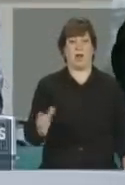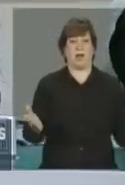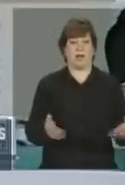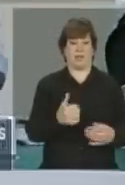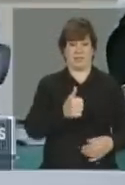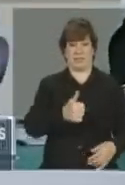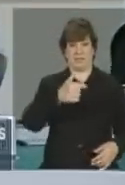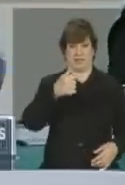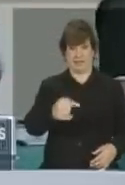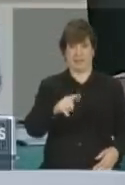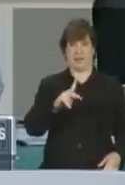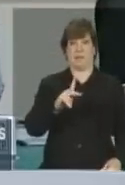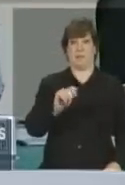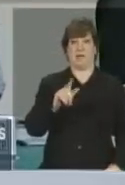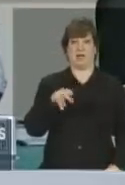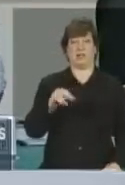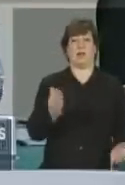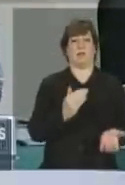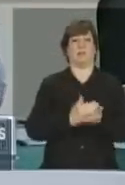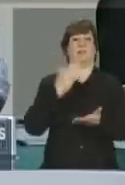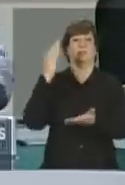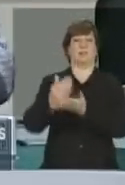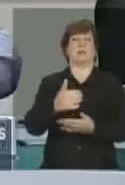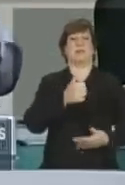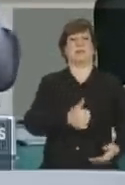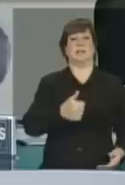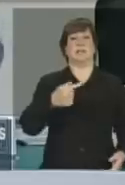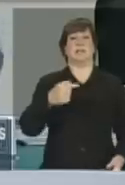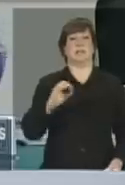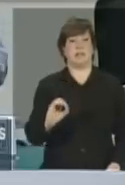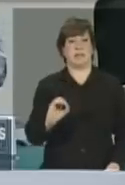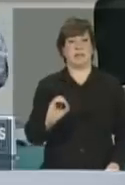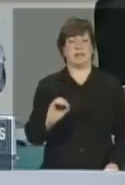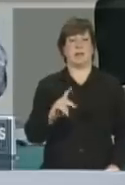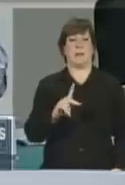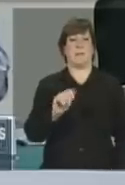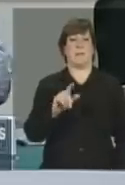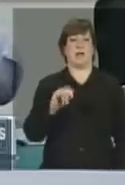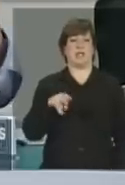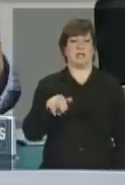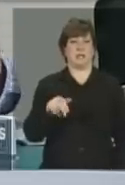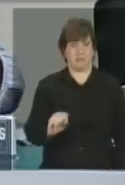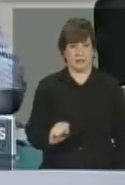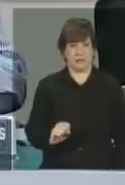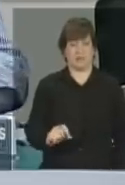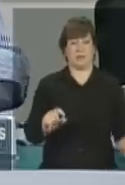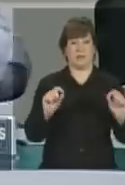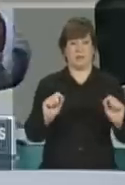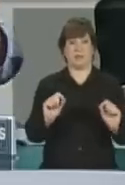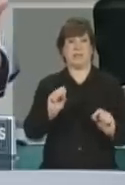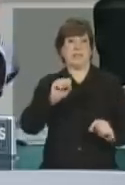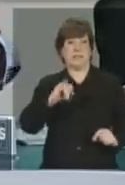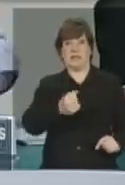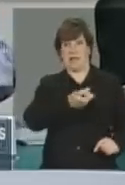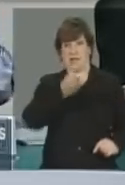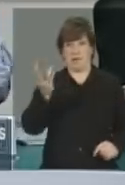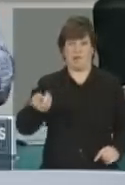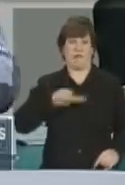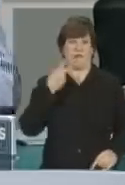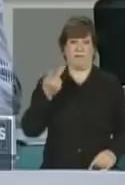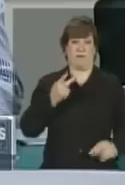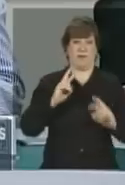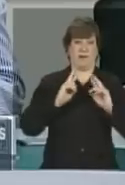para 170 páginas. Então, se alguém está reclamando que o draft zero é genérico, falta consistência,